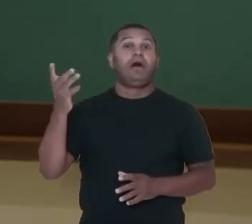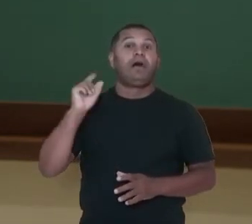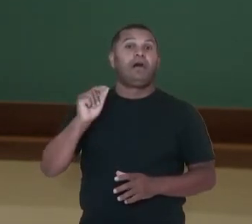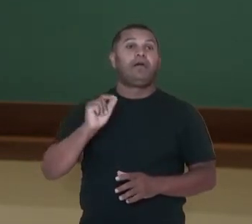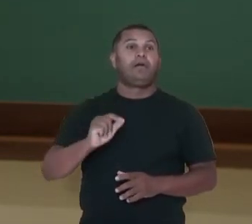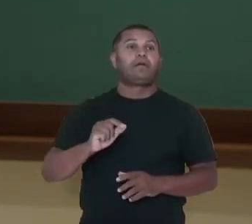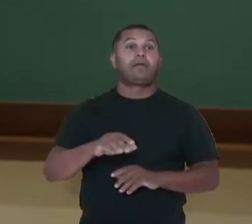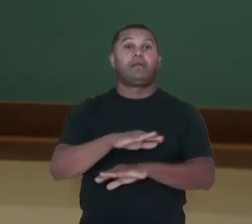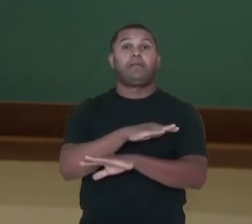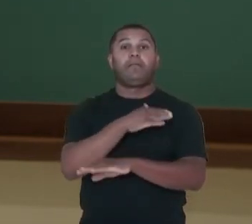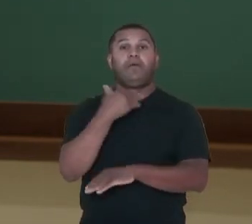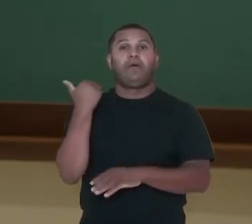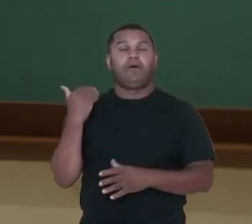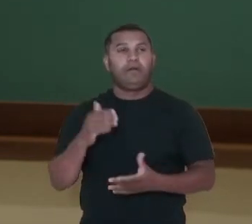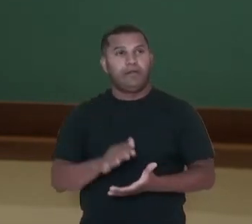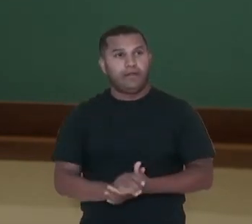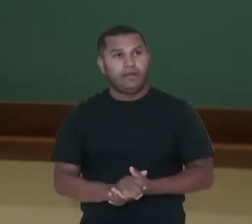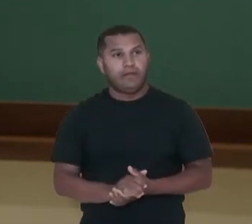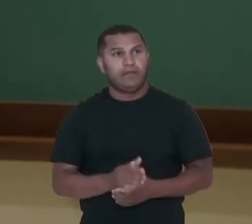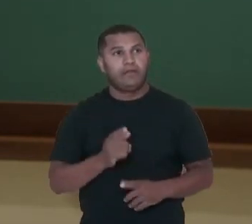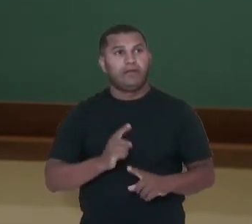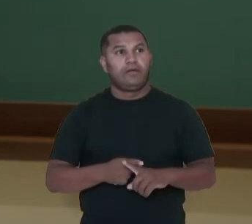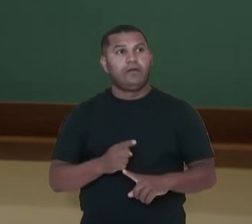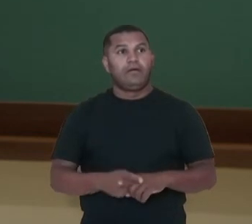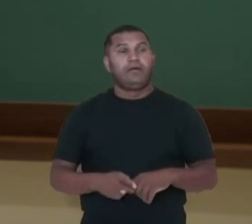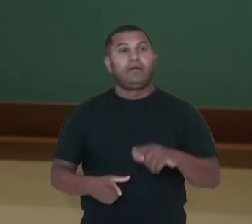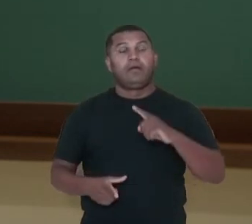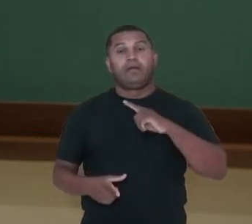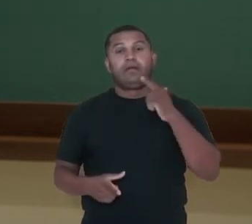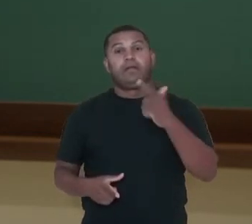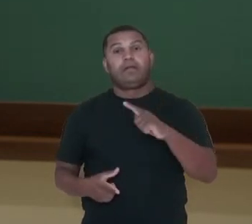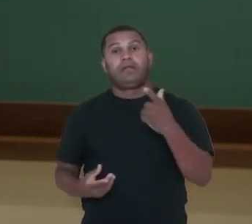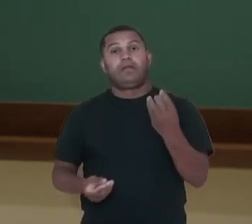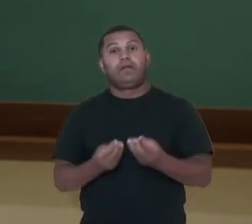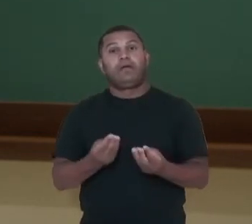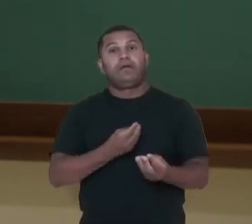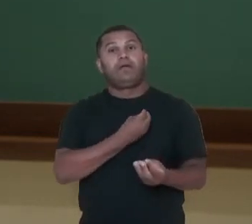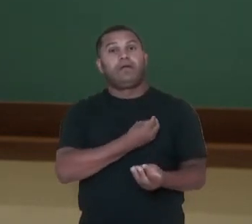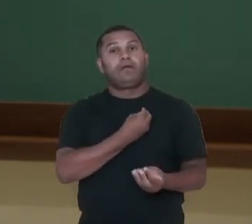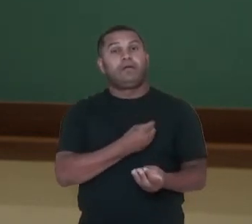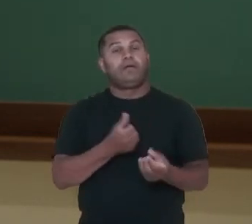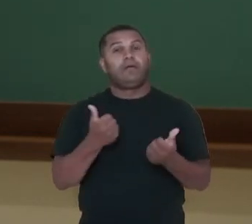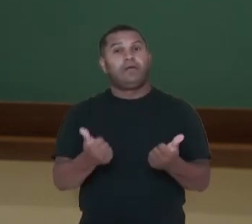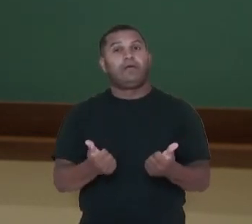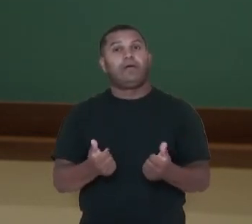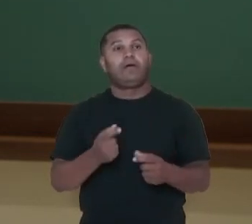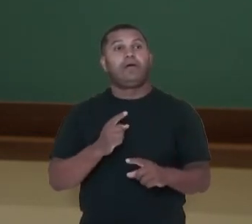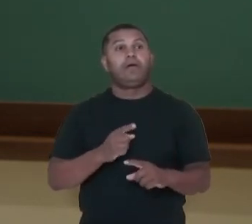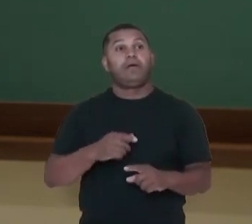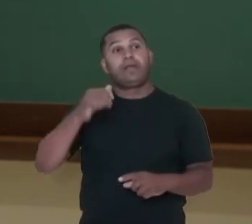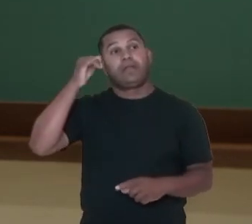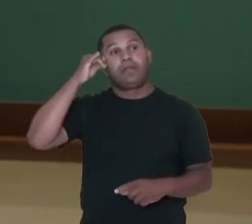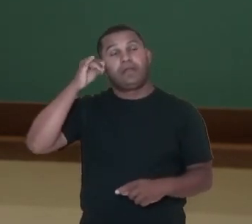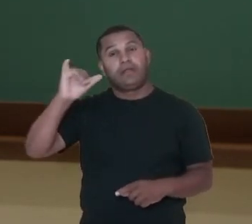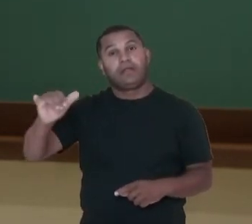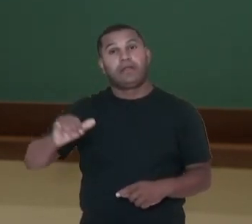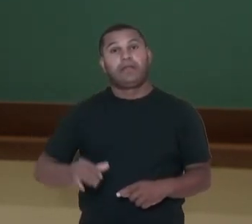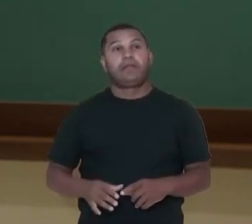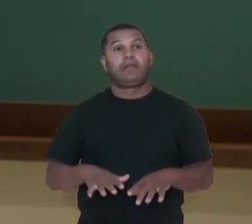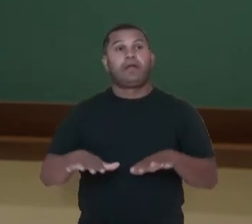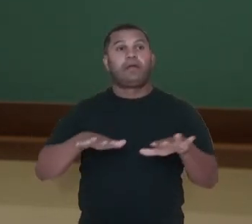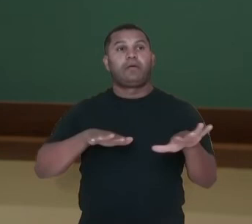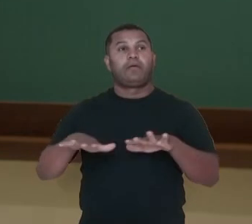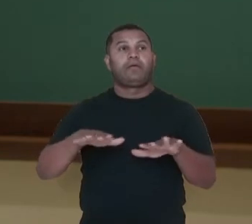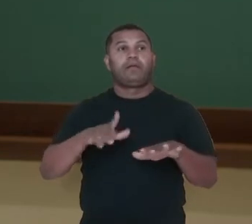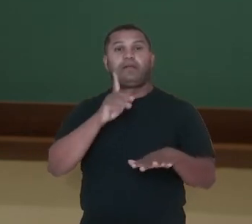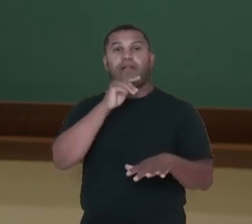destruindo estes vasos condutores, impedindo o quê? A movimentação de água,